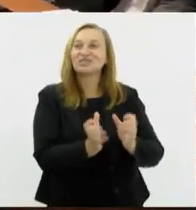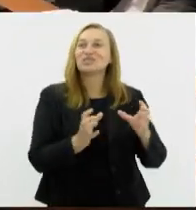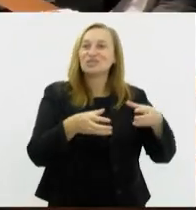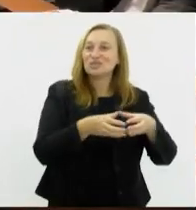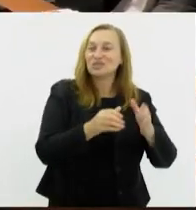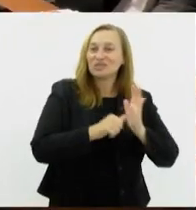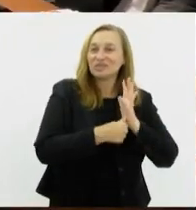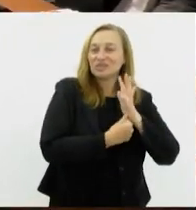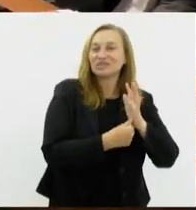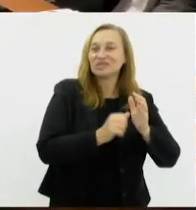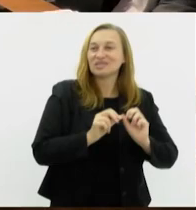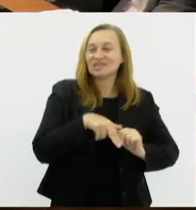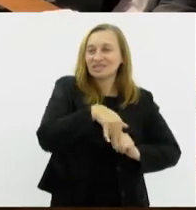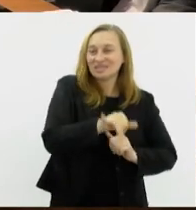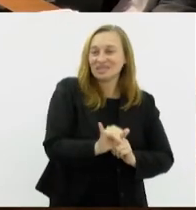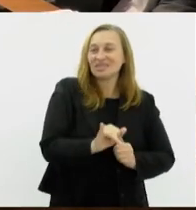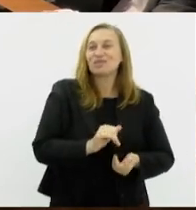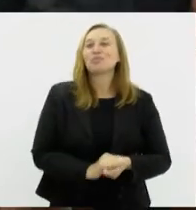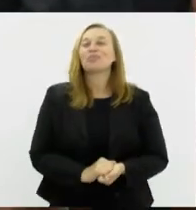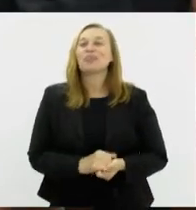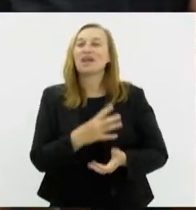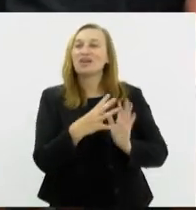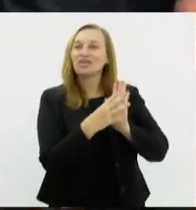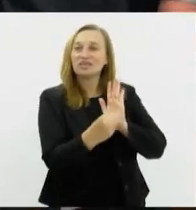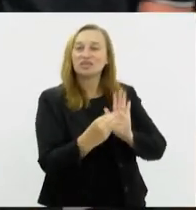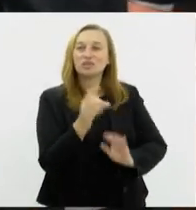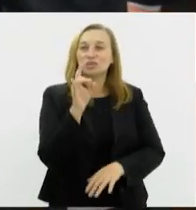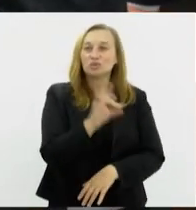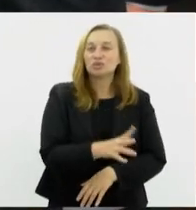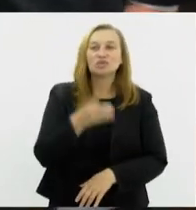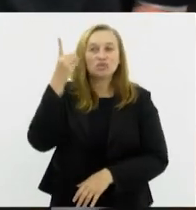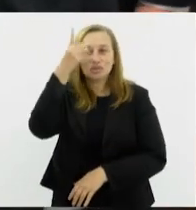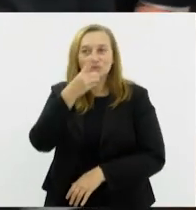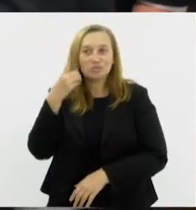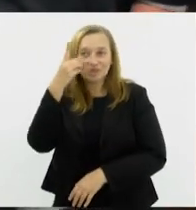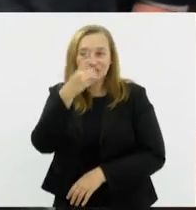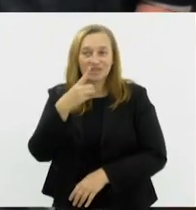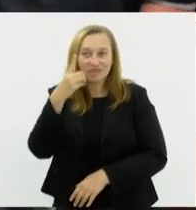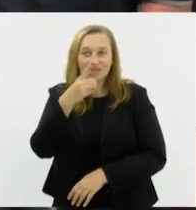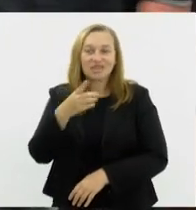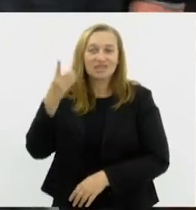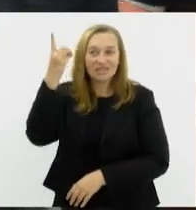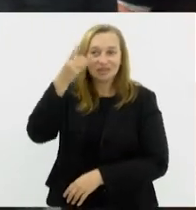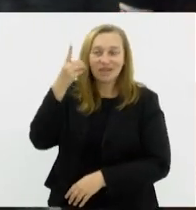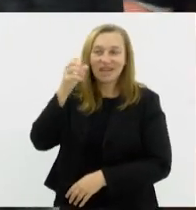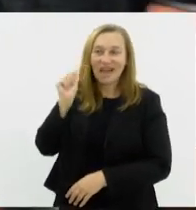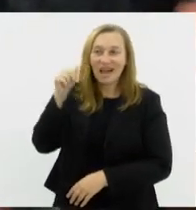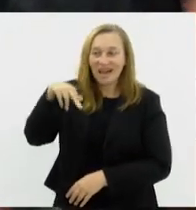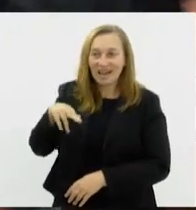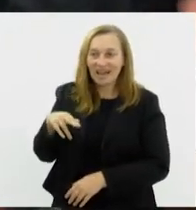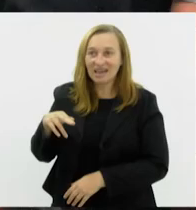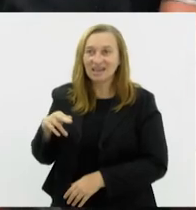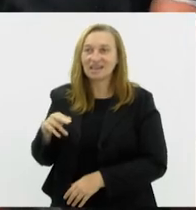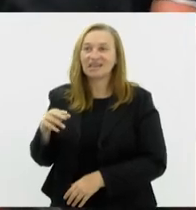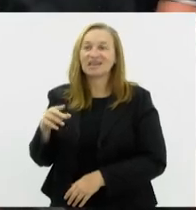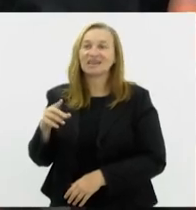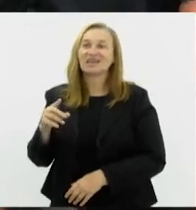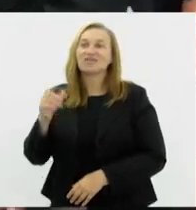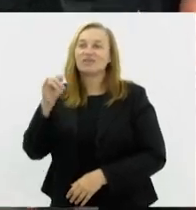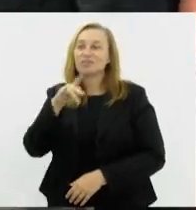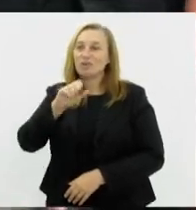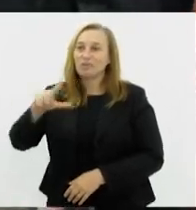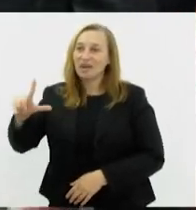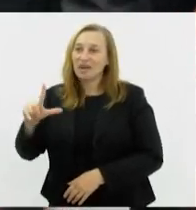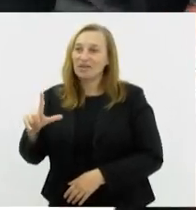para o nosso desporto, para a Baixada Fluminense. No último domingo, o deputado Alan Lopes, o deputado Felipe Poubel, tiveram a petulância de passar